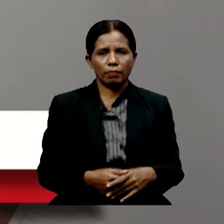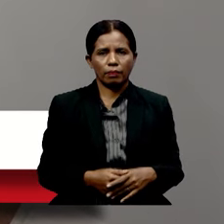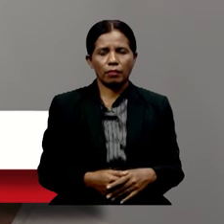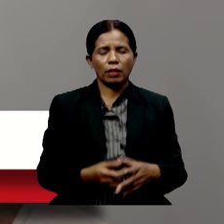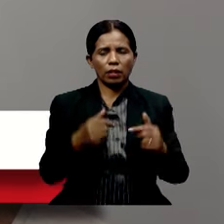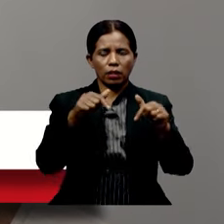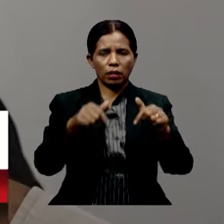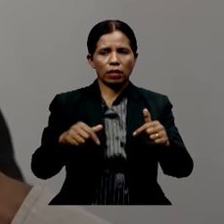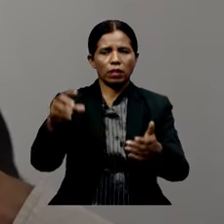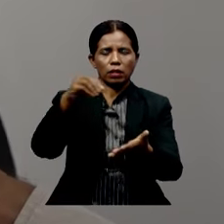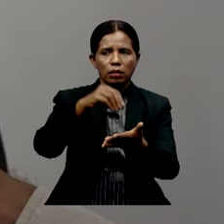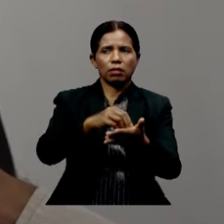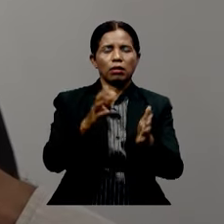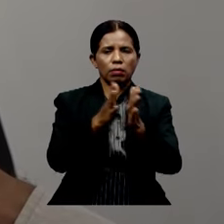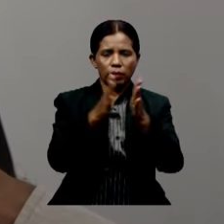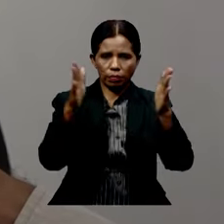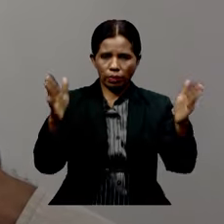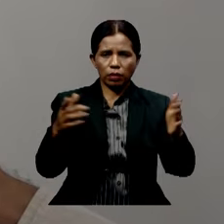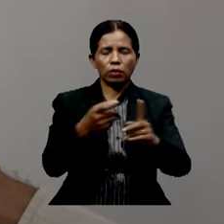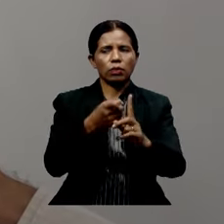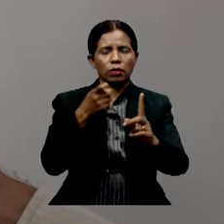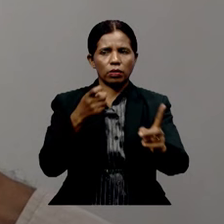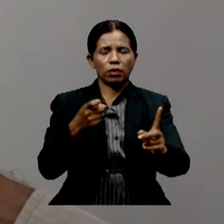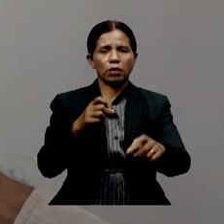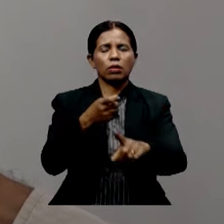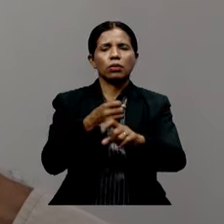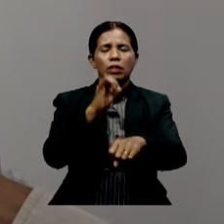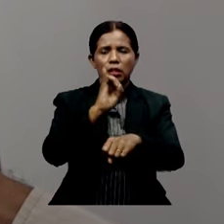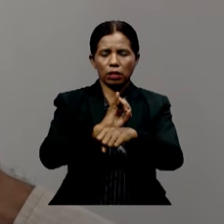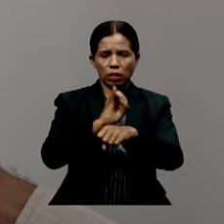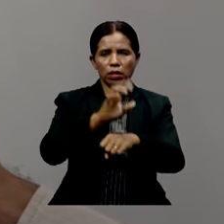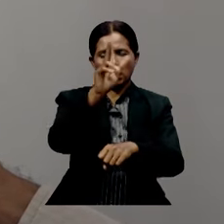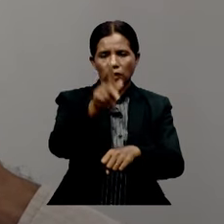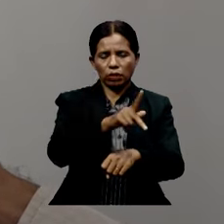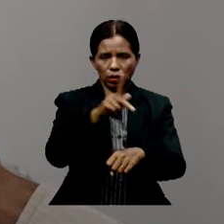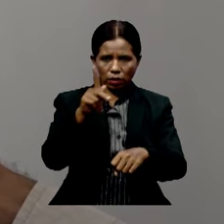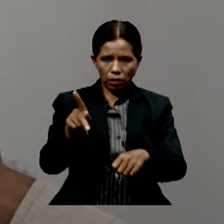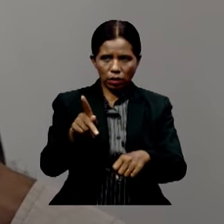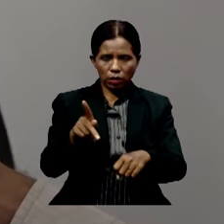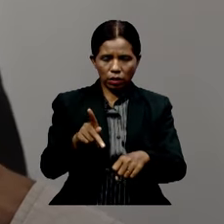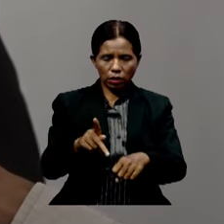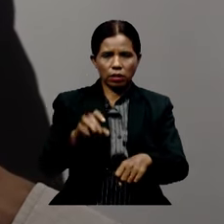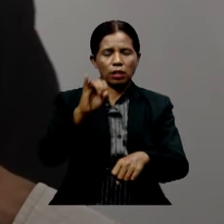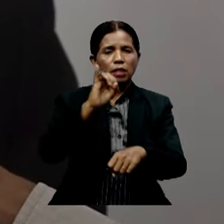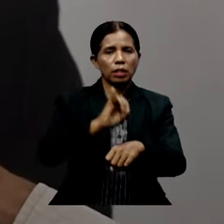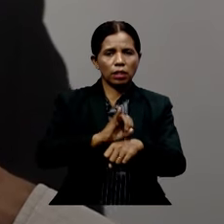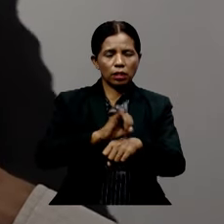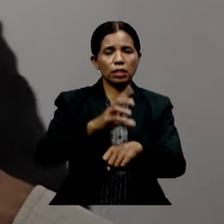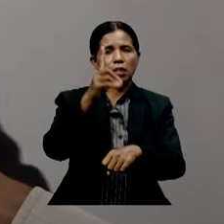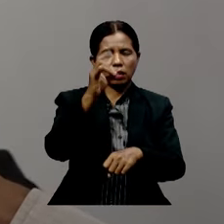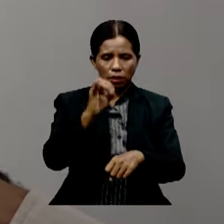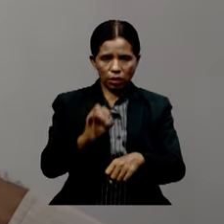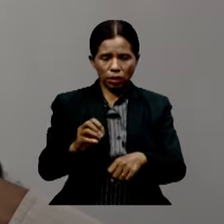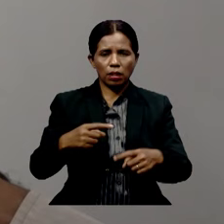idane investimento, idane bebot, husi Igreja Católica, arque diocese de Dili,